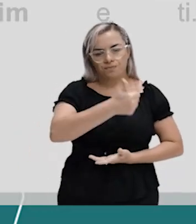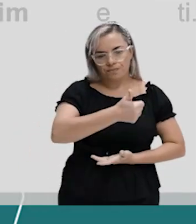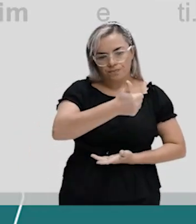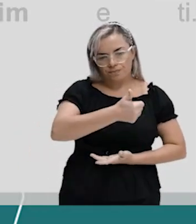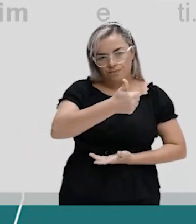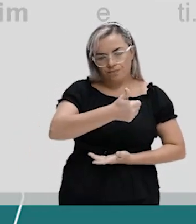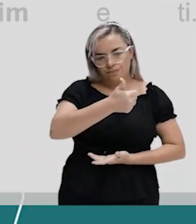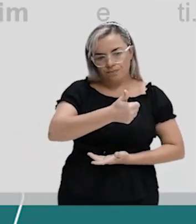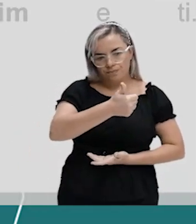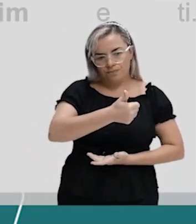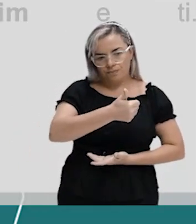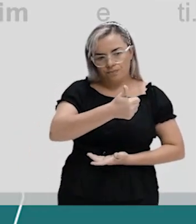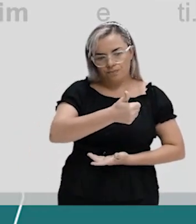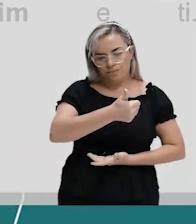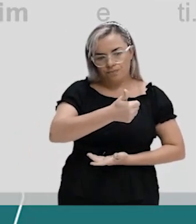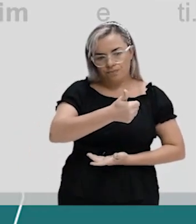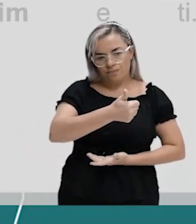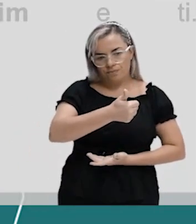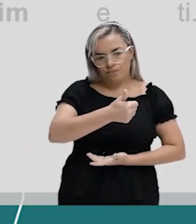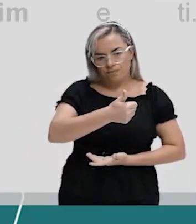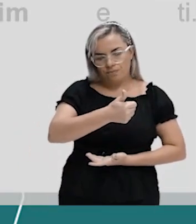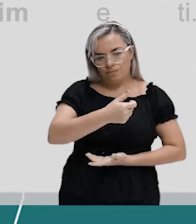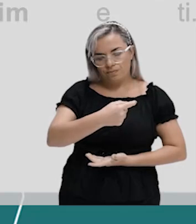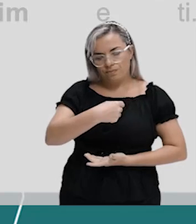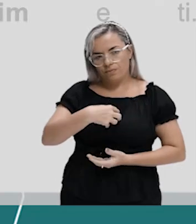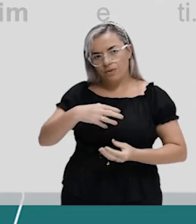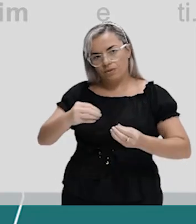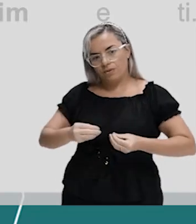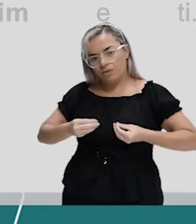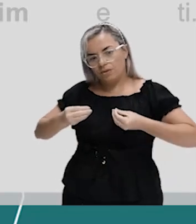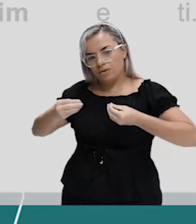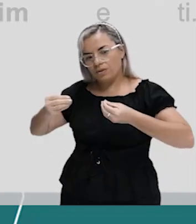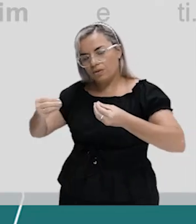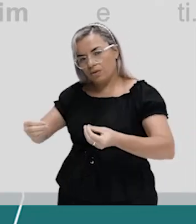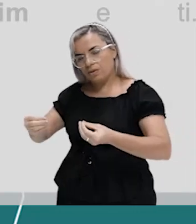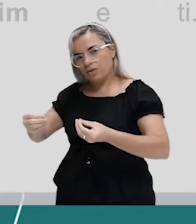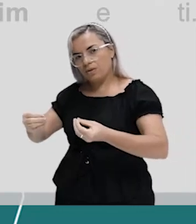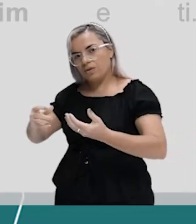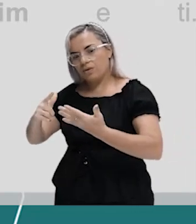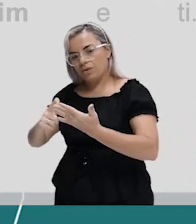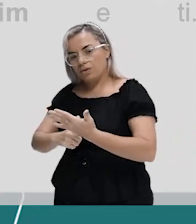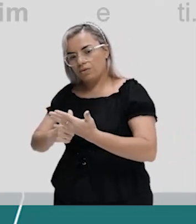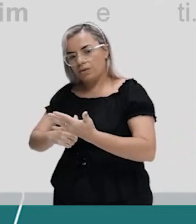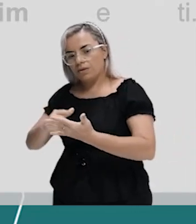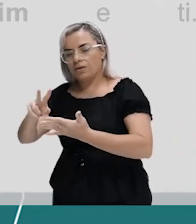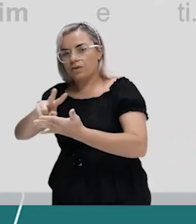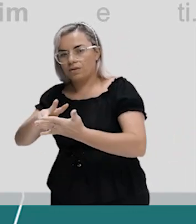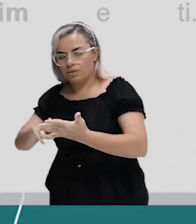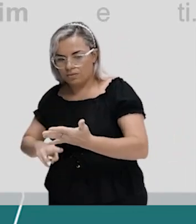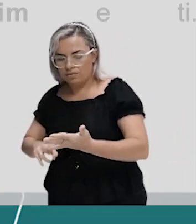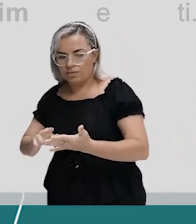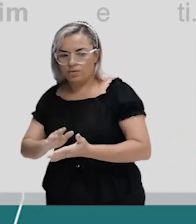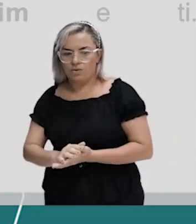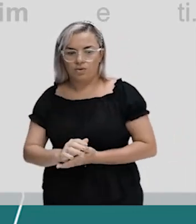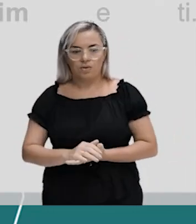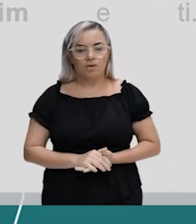né? Deu-lhe um livro para ela ler. De repente, deu um livro para